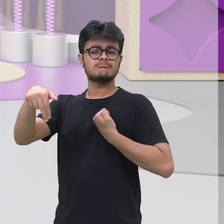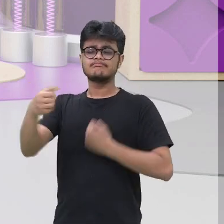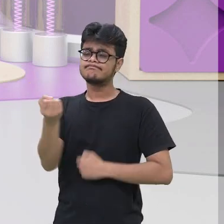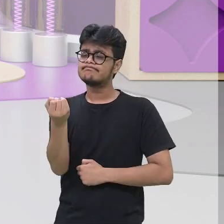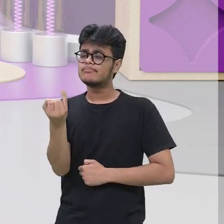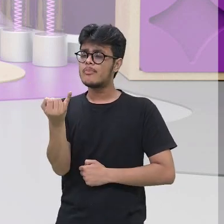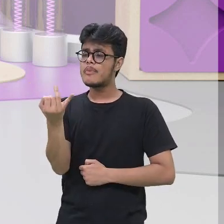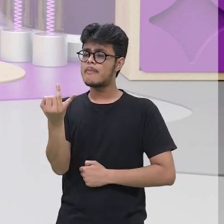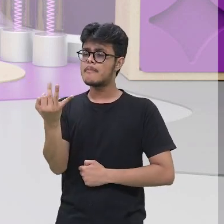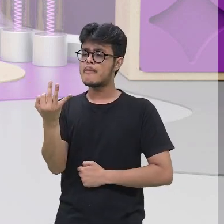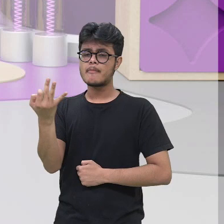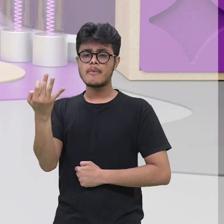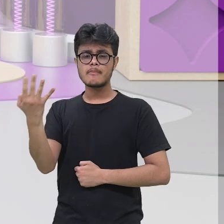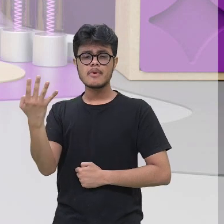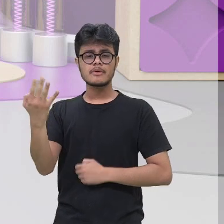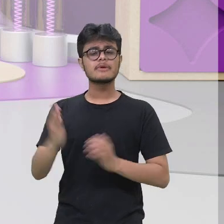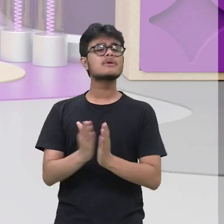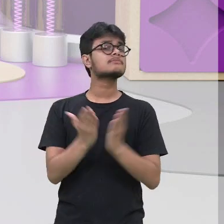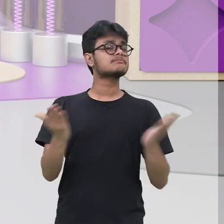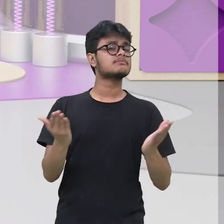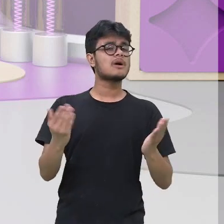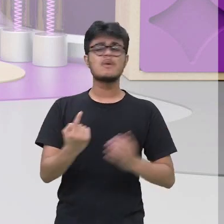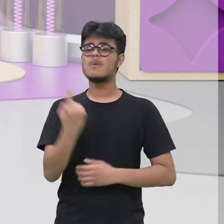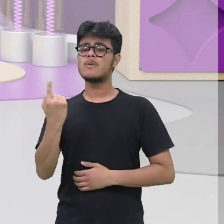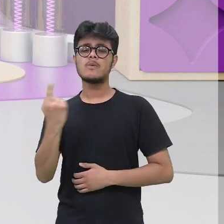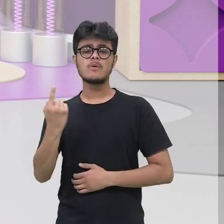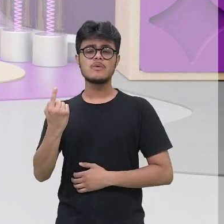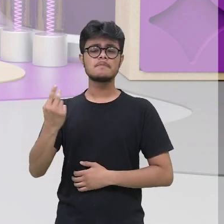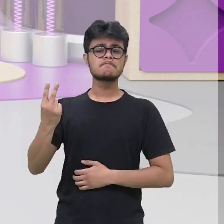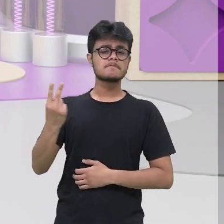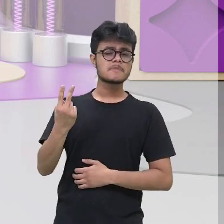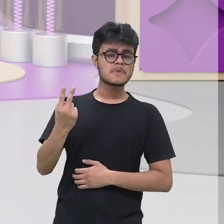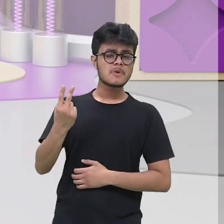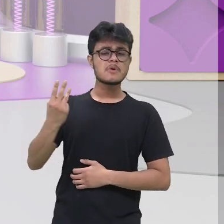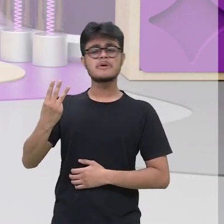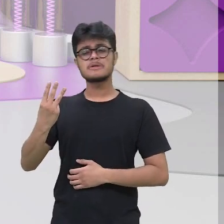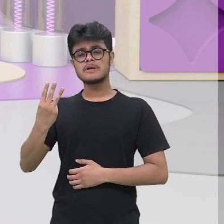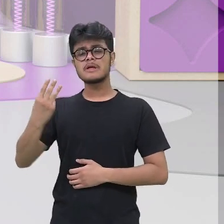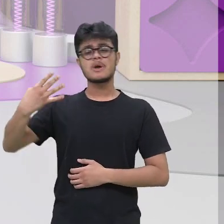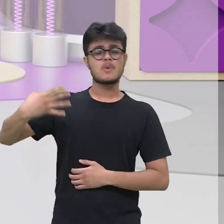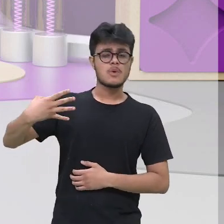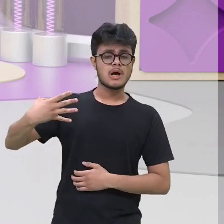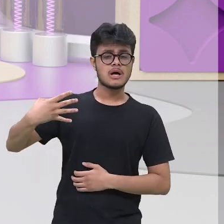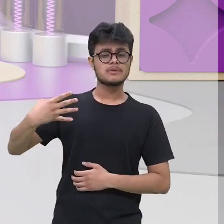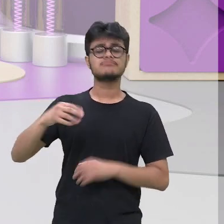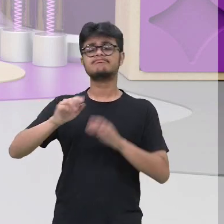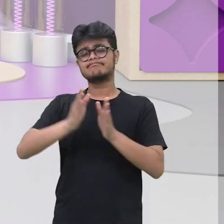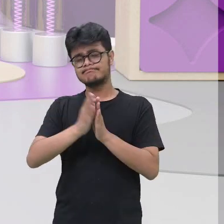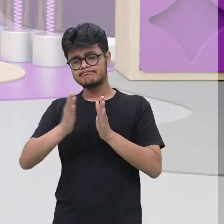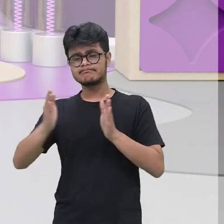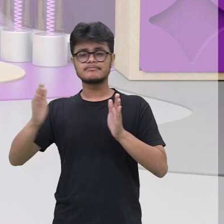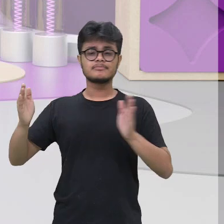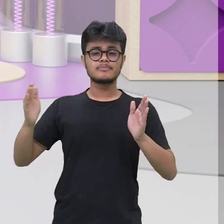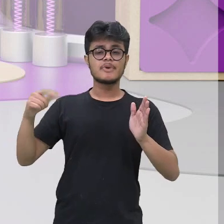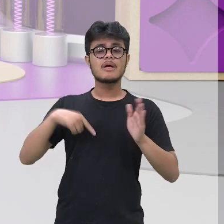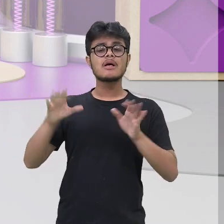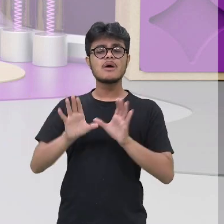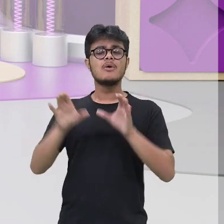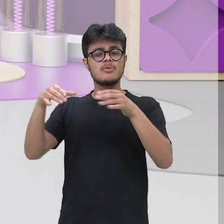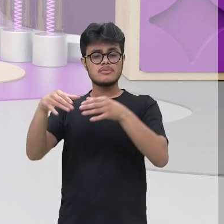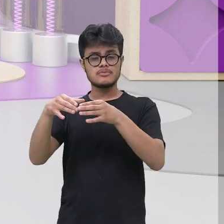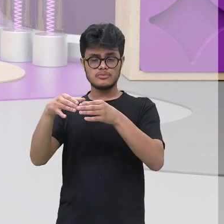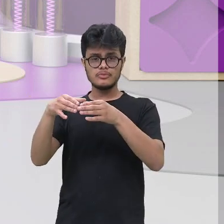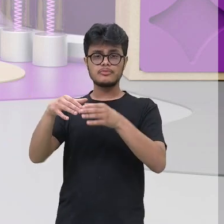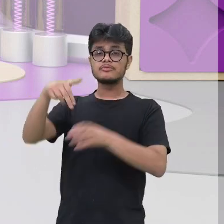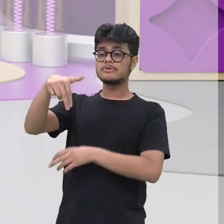Então, quais são os números naturais? O 1, o 2, o 3, o 4 e assim sucessivamente,